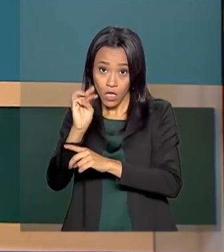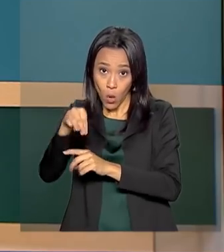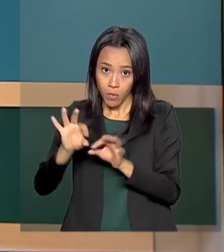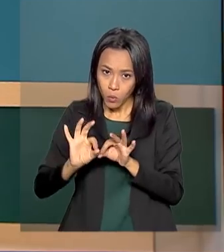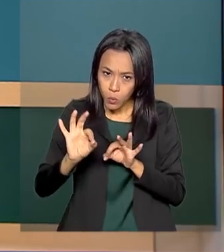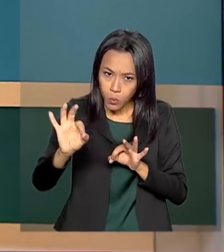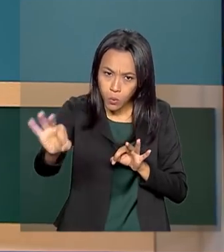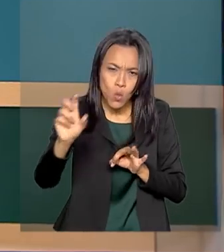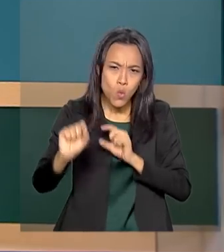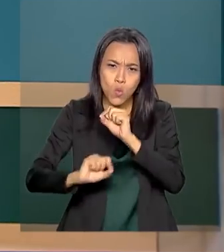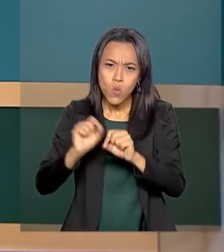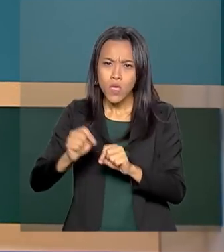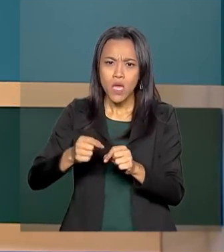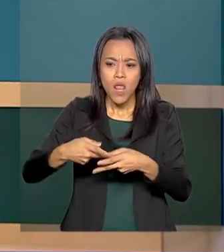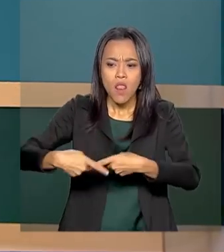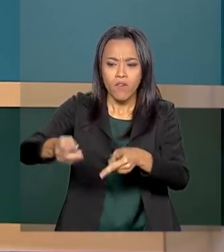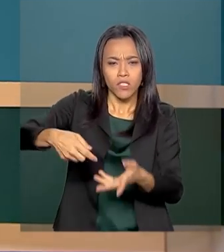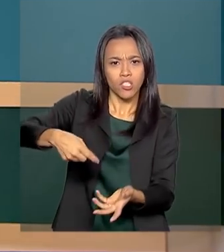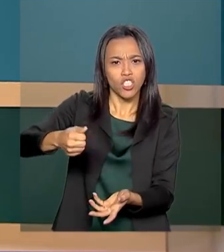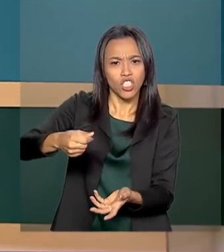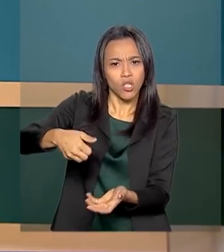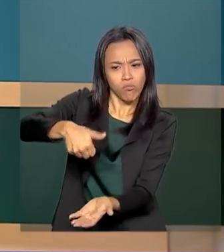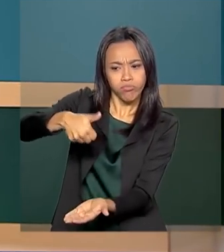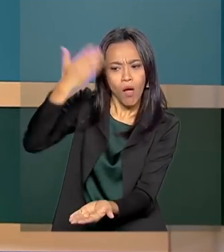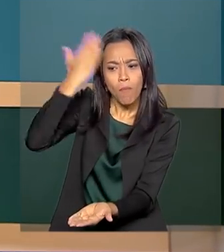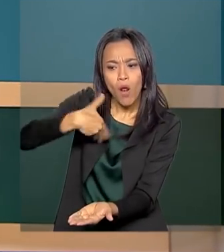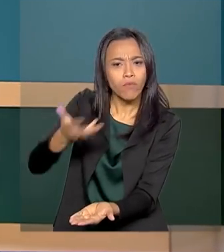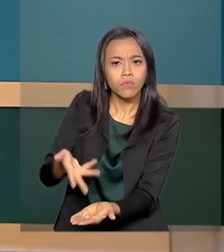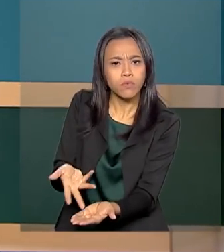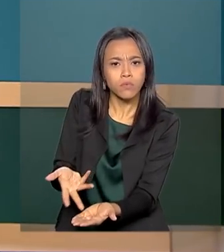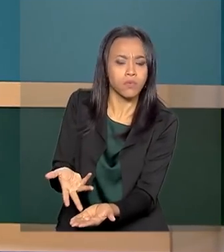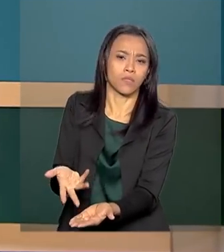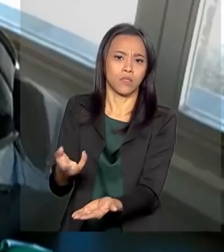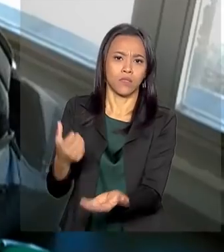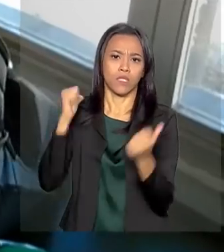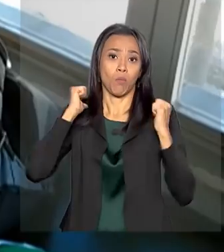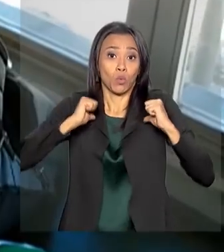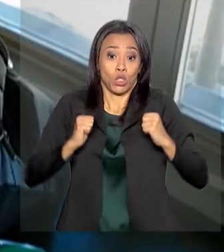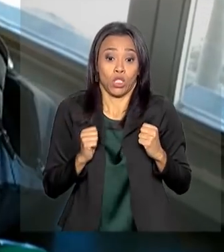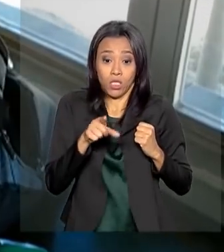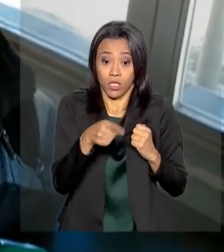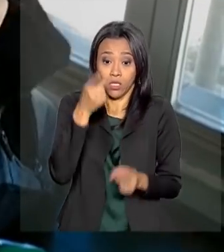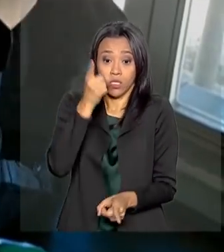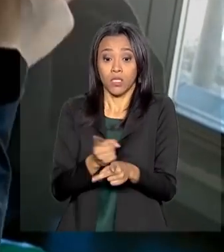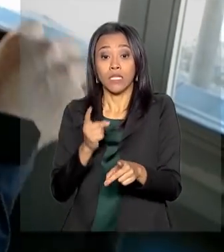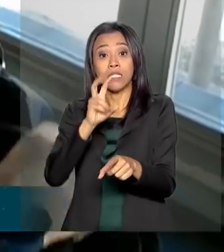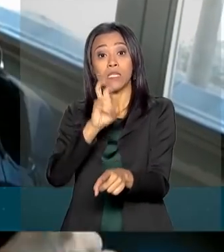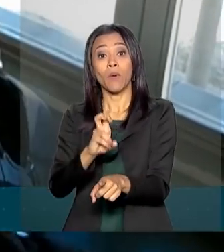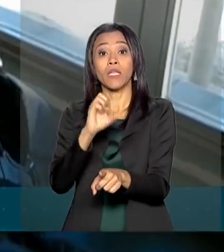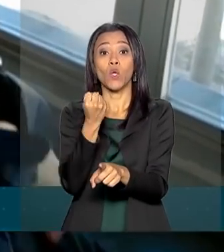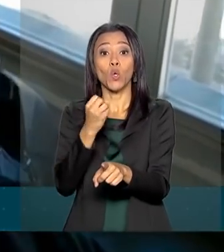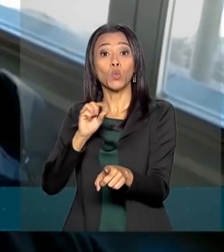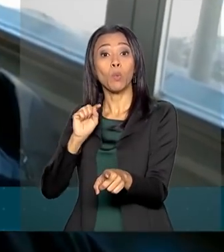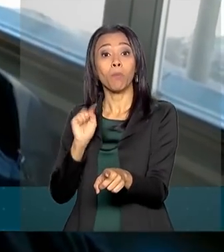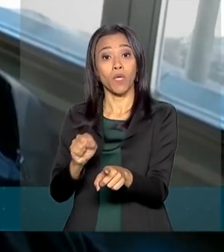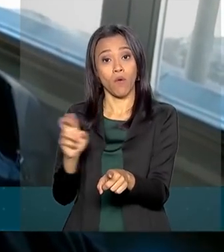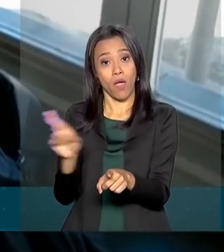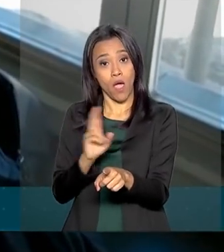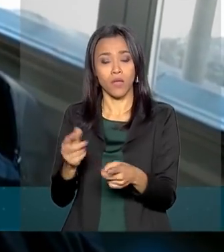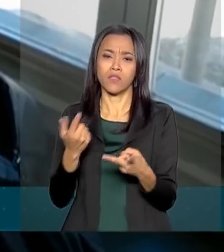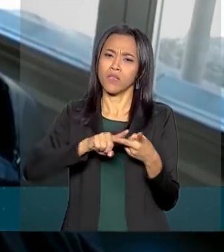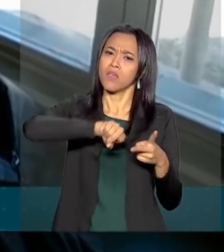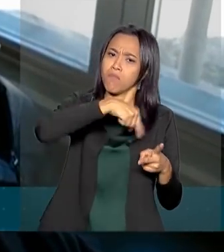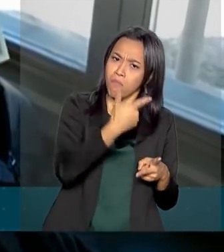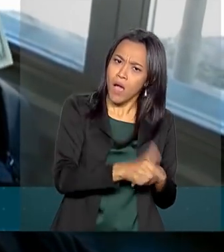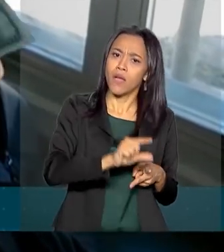transportando dinheiro em espécie sem comprovação de origem na mochila foram encontrados 58 mil reais e outros 36 mil